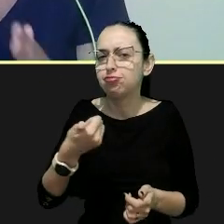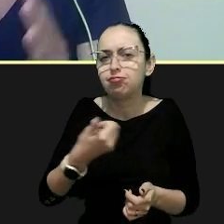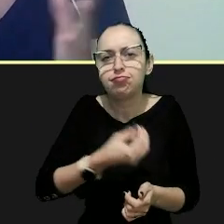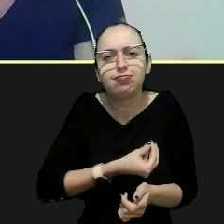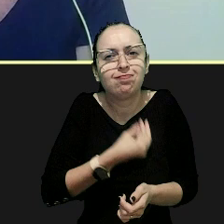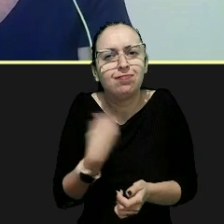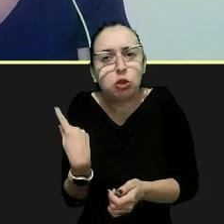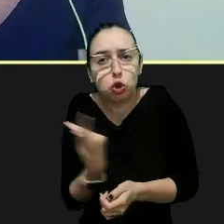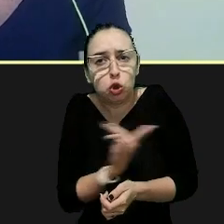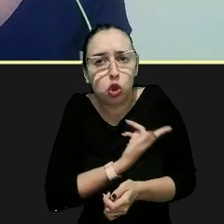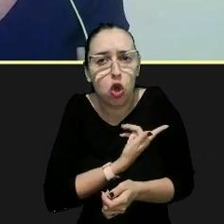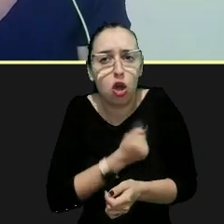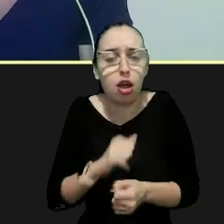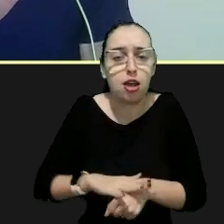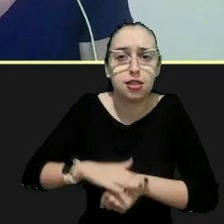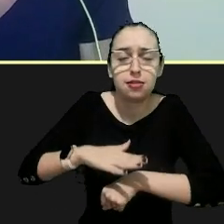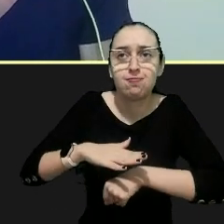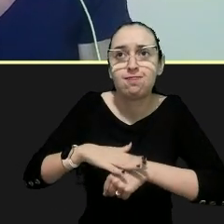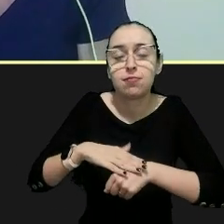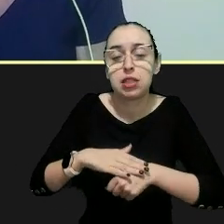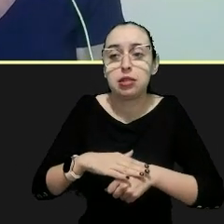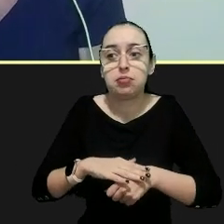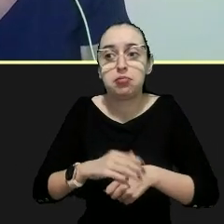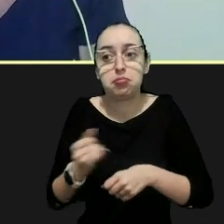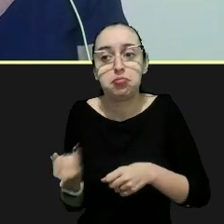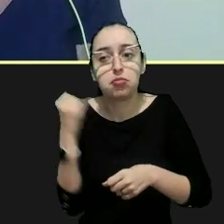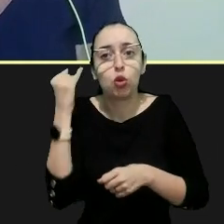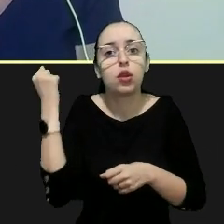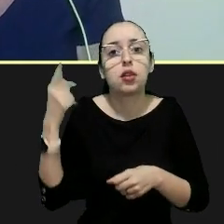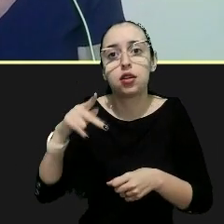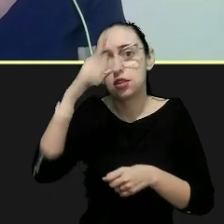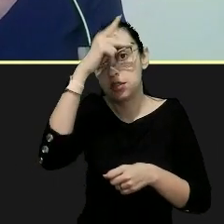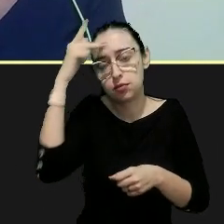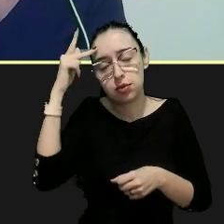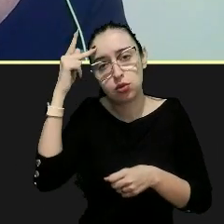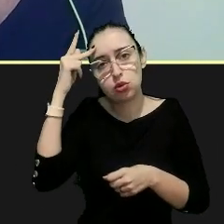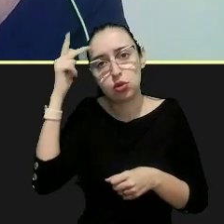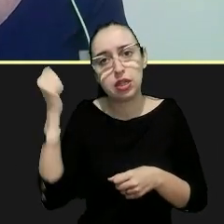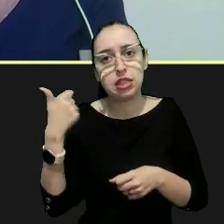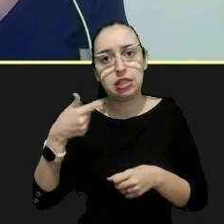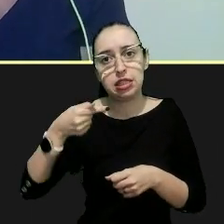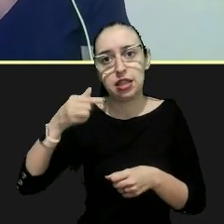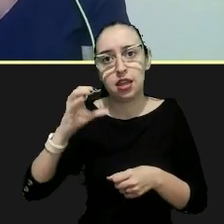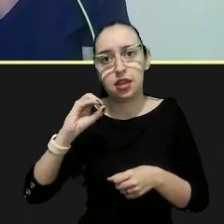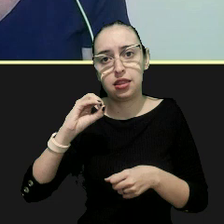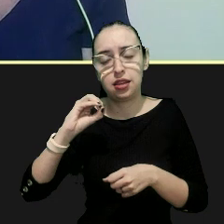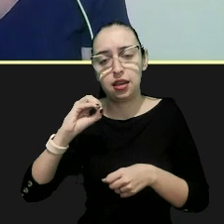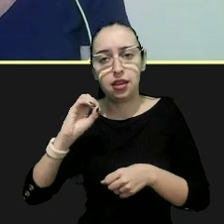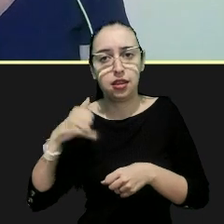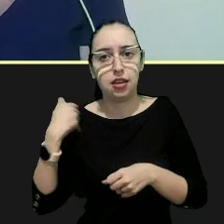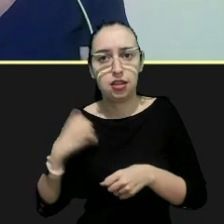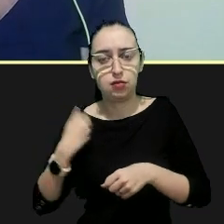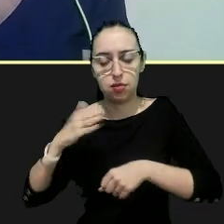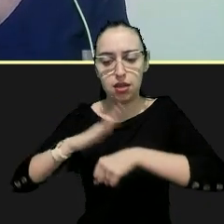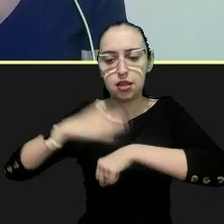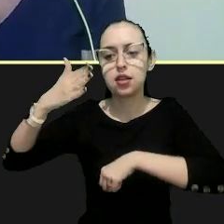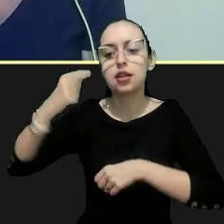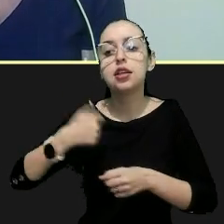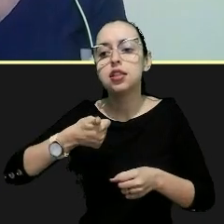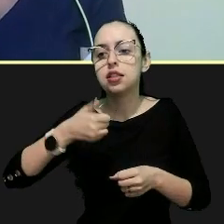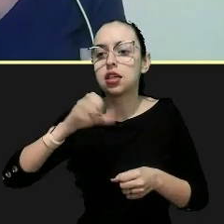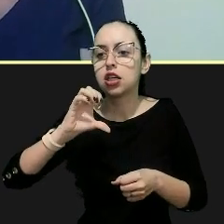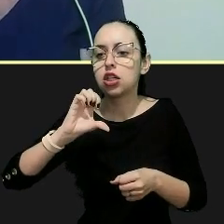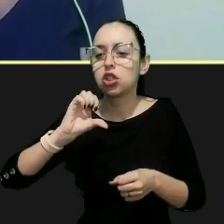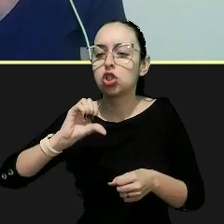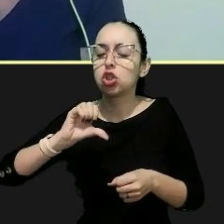nós, principalmente das pessoas de 60 anos e mais, seria maravilhosa. Não dá para eu falar os